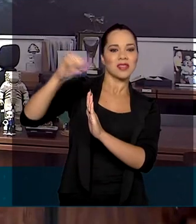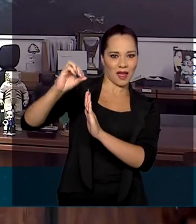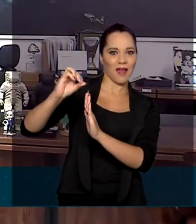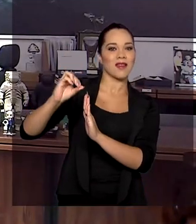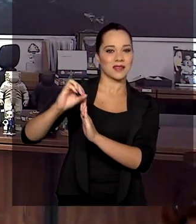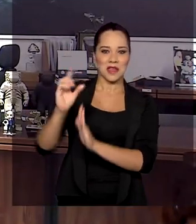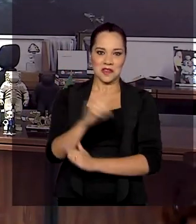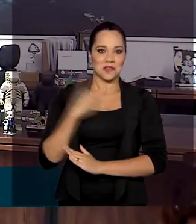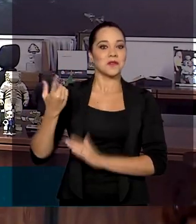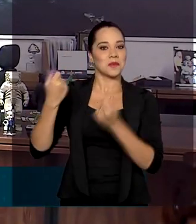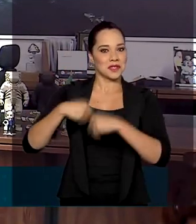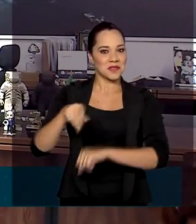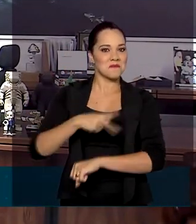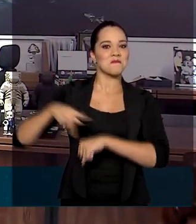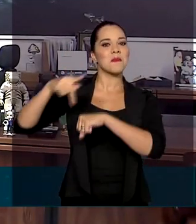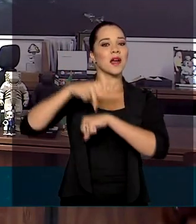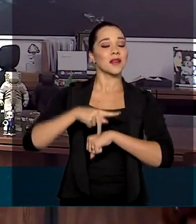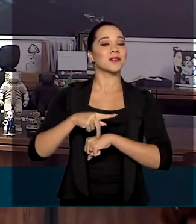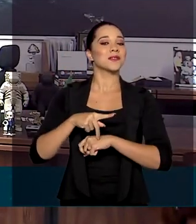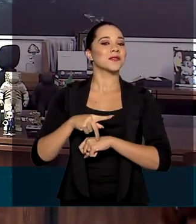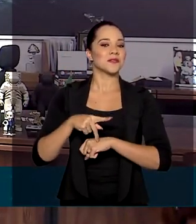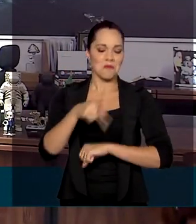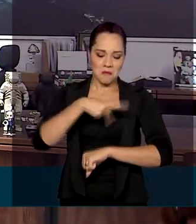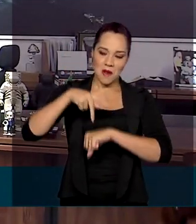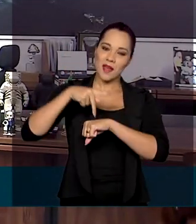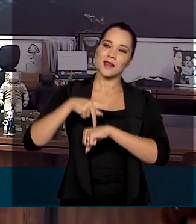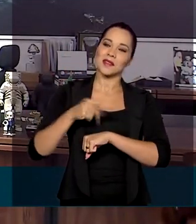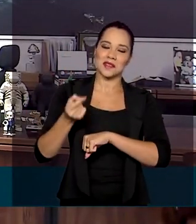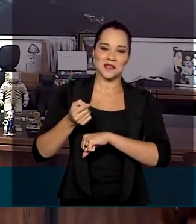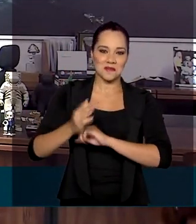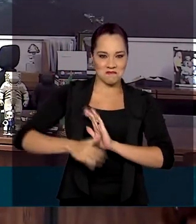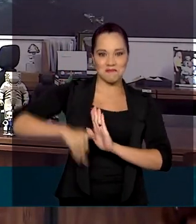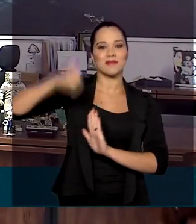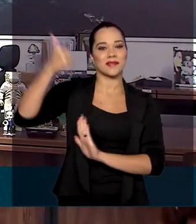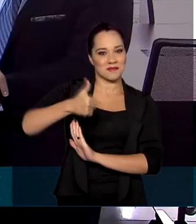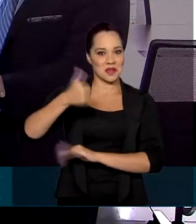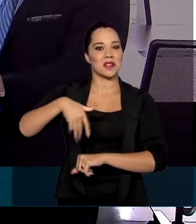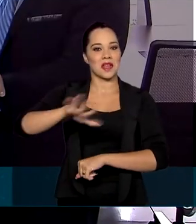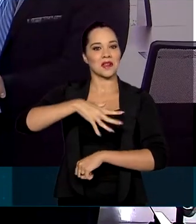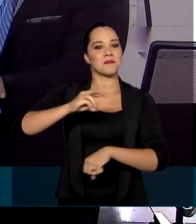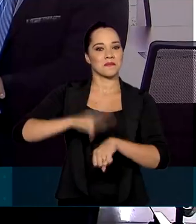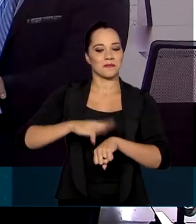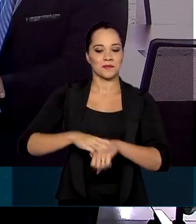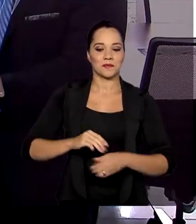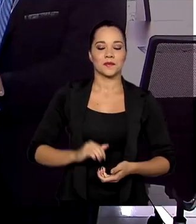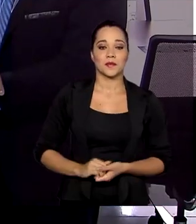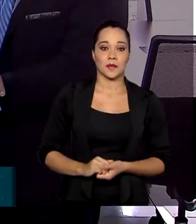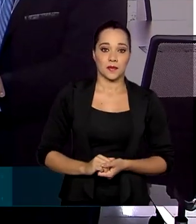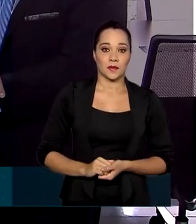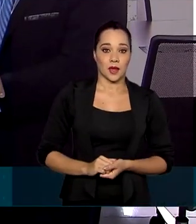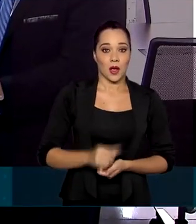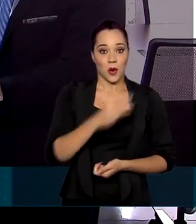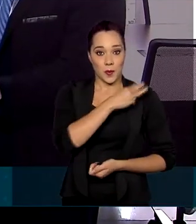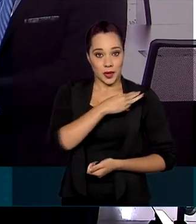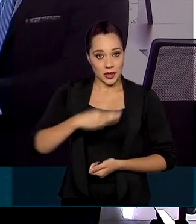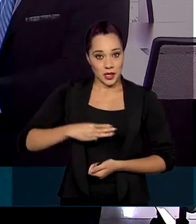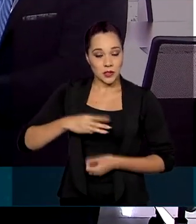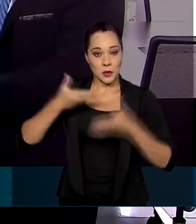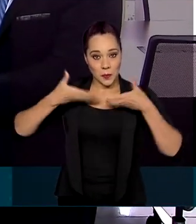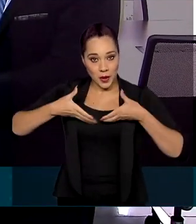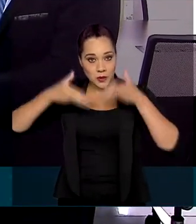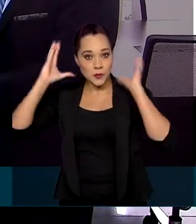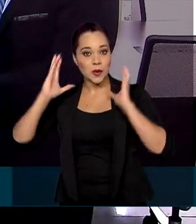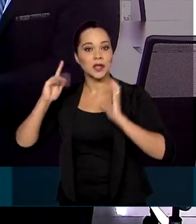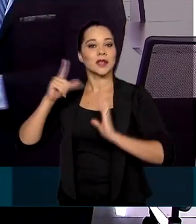ter que ser um país de primeiro mundo na matemática. O ministro Marcos Pontes recebeu o time